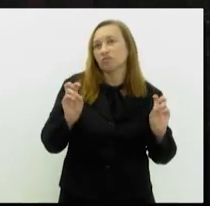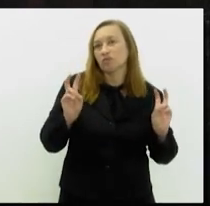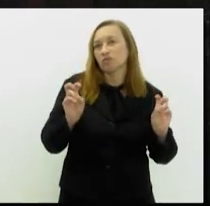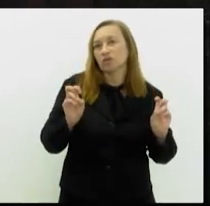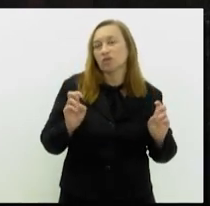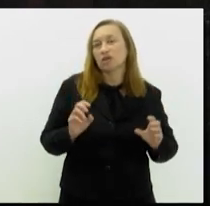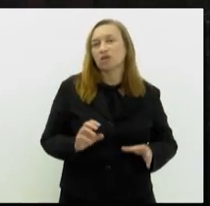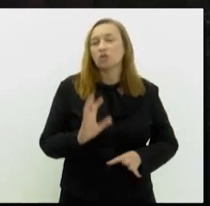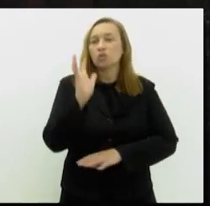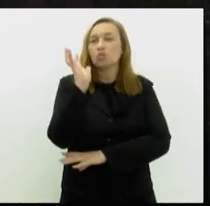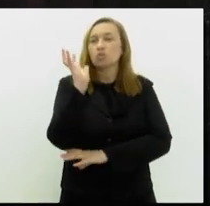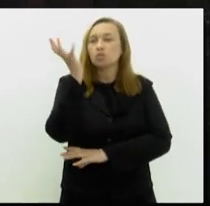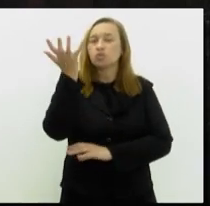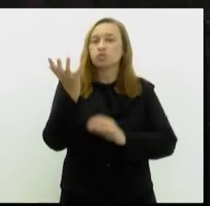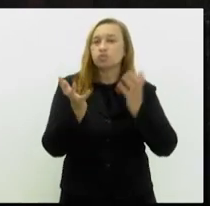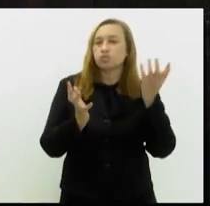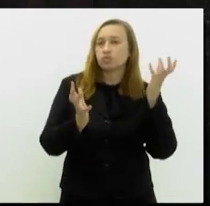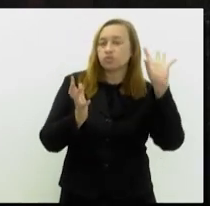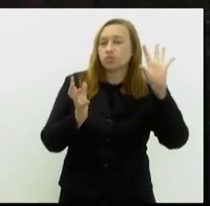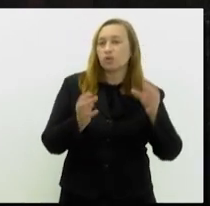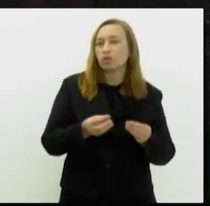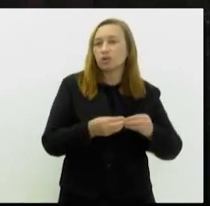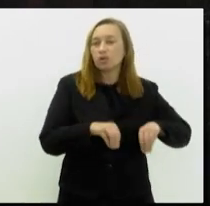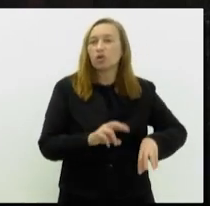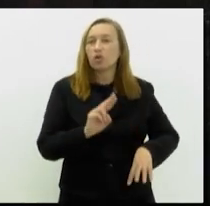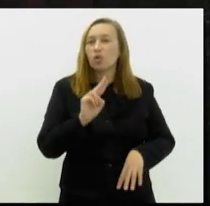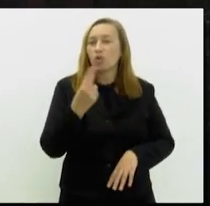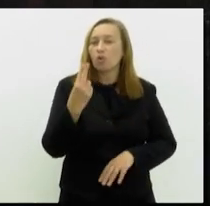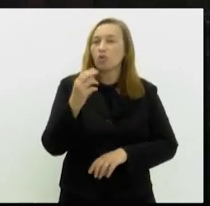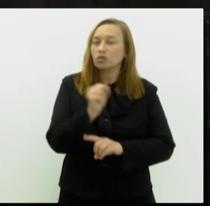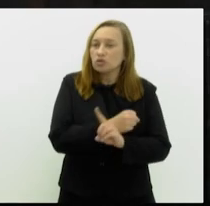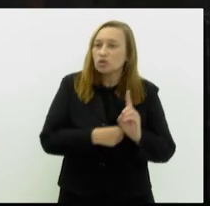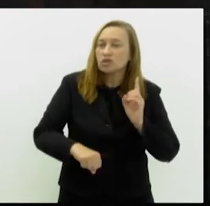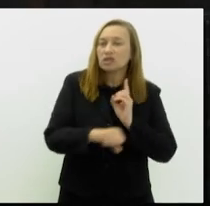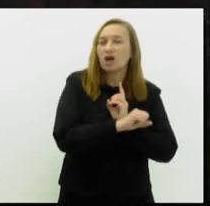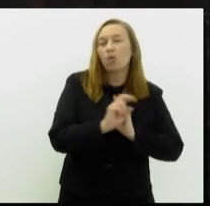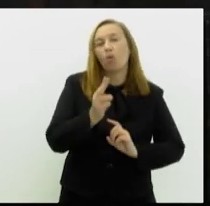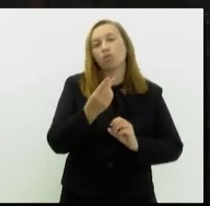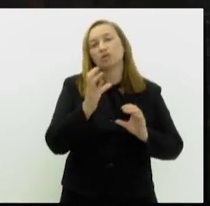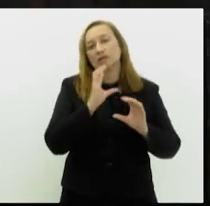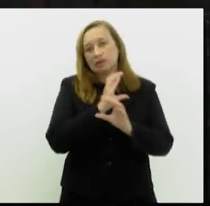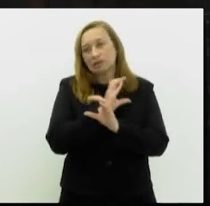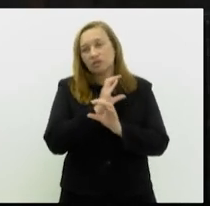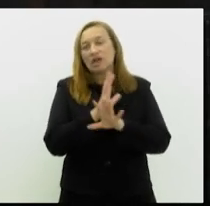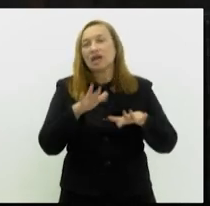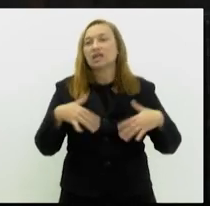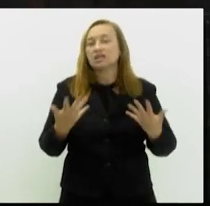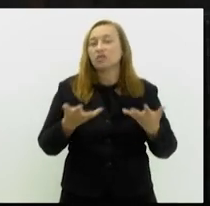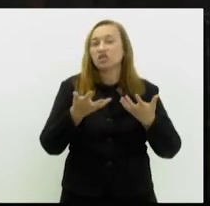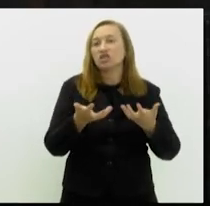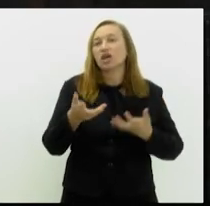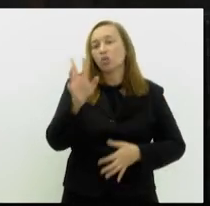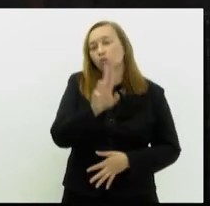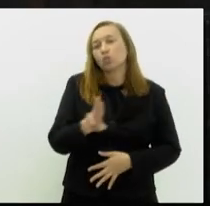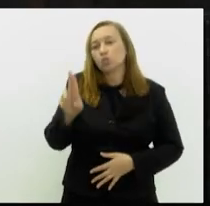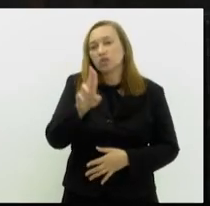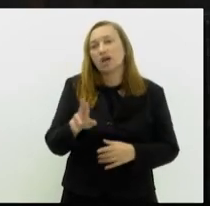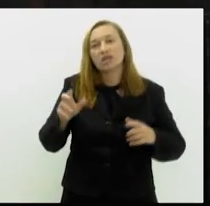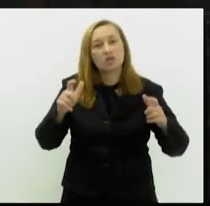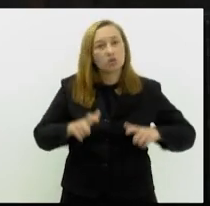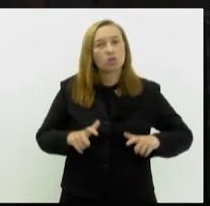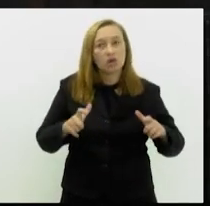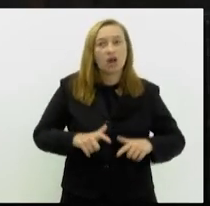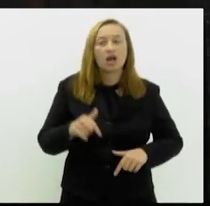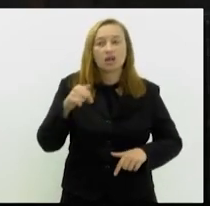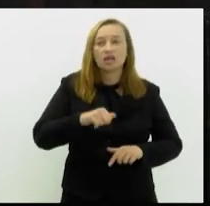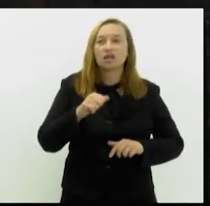desastres socioambientais ou mesmo desastres sociais e civis. Então, a gente quer usar esse espaço aqui